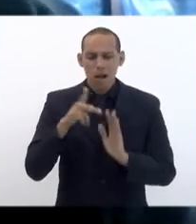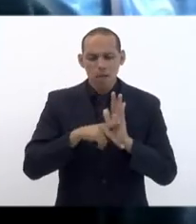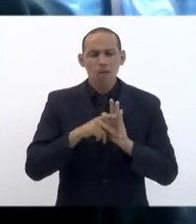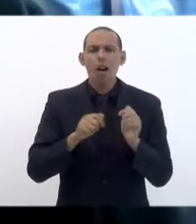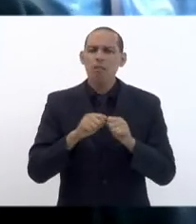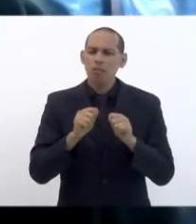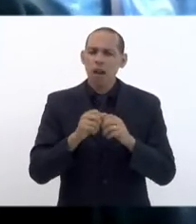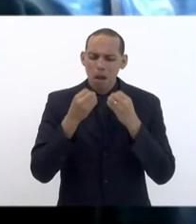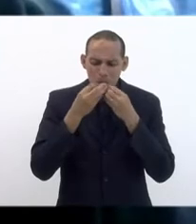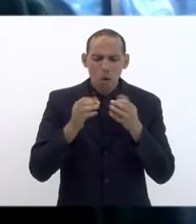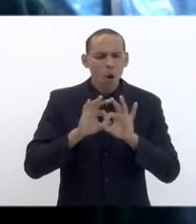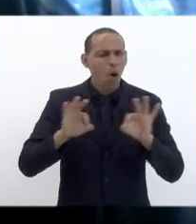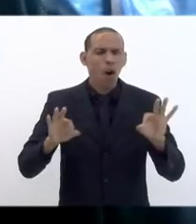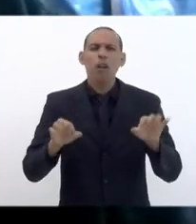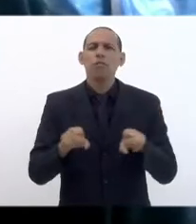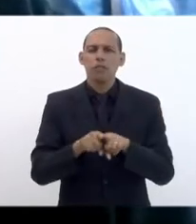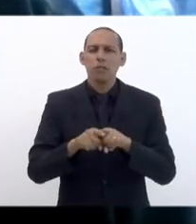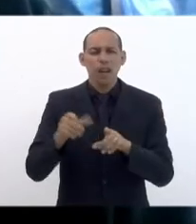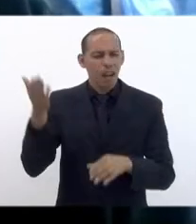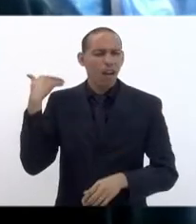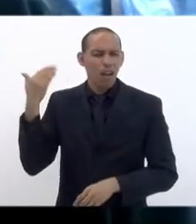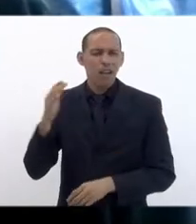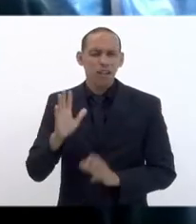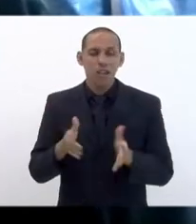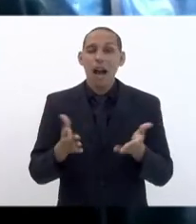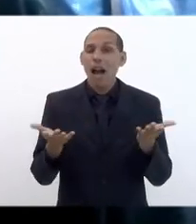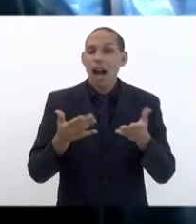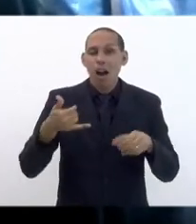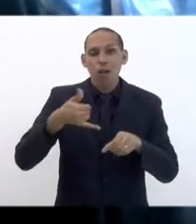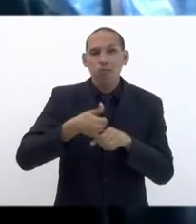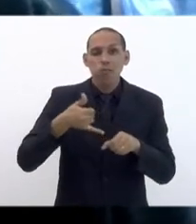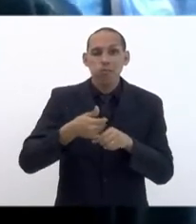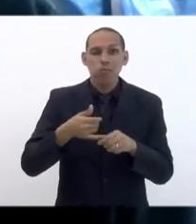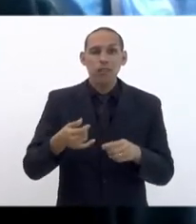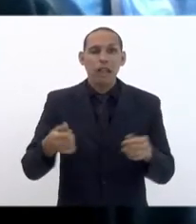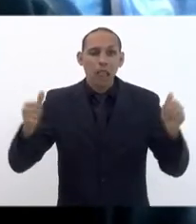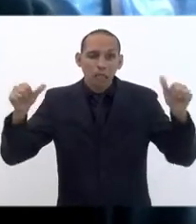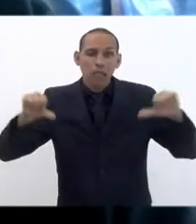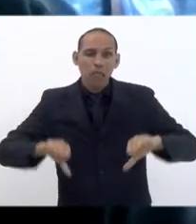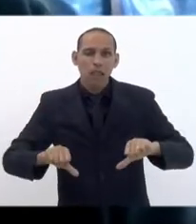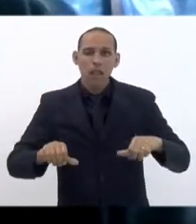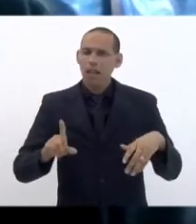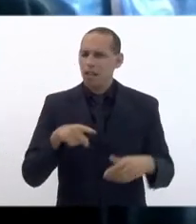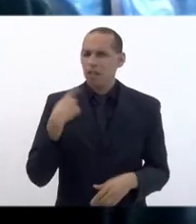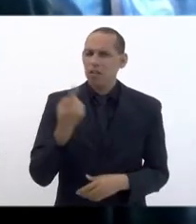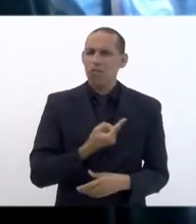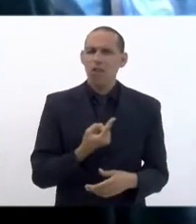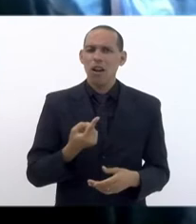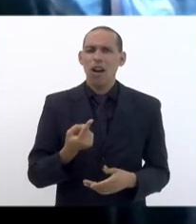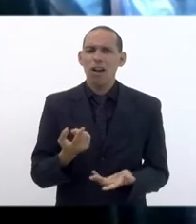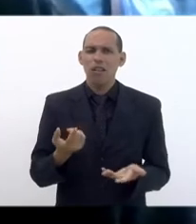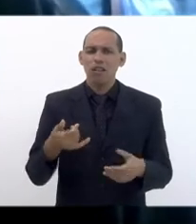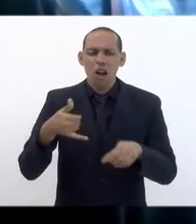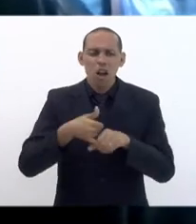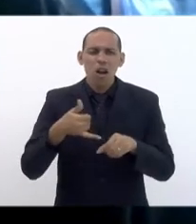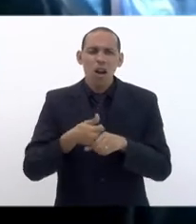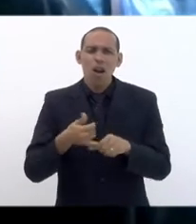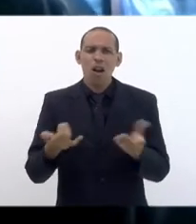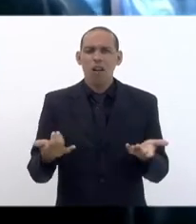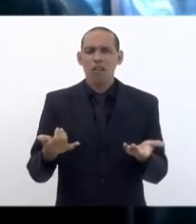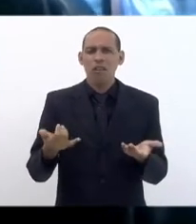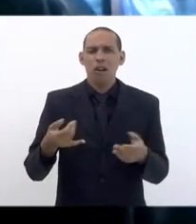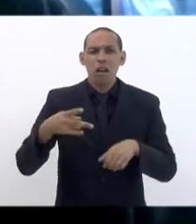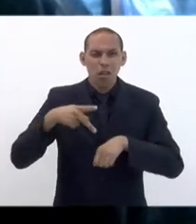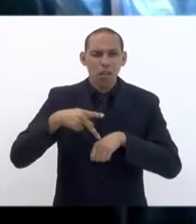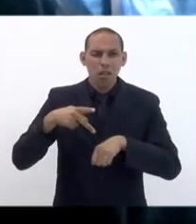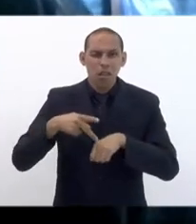já era bom antes. Com essa crise de fósseis, então a gente vai ficar subsidiando combustível fóssil. Ninguém fala de subsidiar o